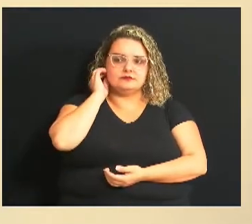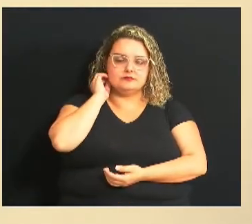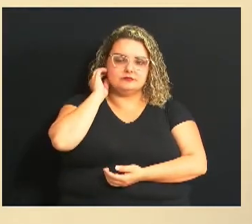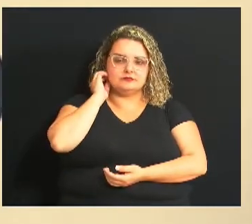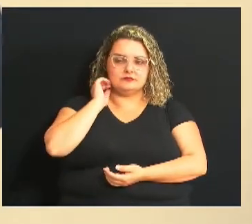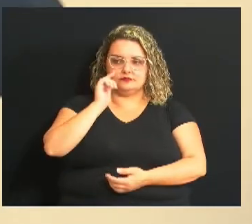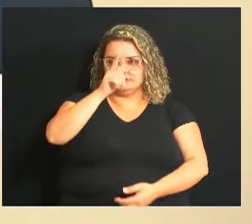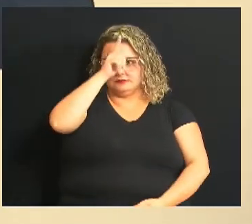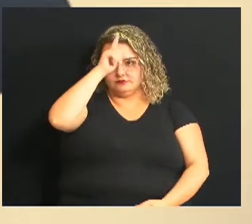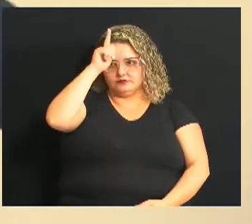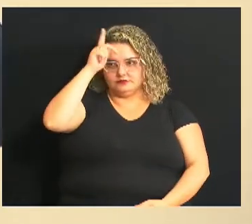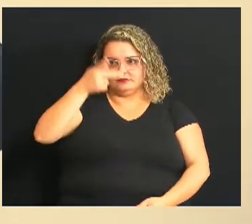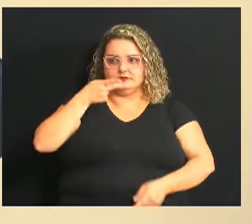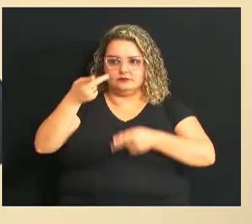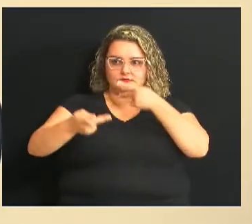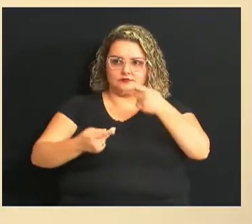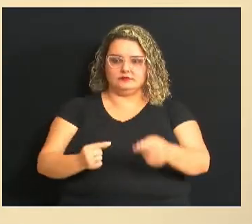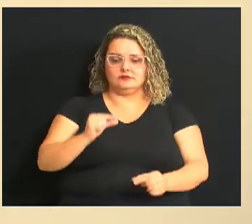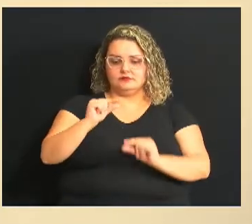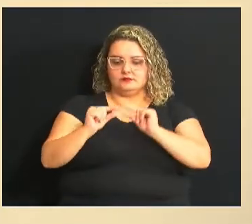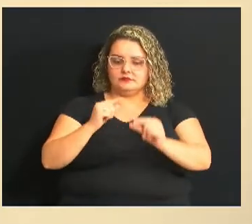aqui, a gente vai falar um pouquinho de cada um,